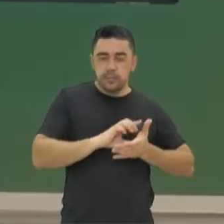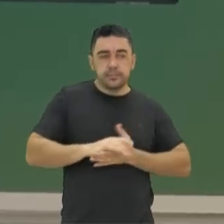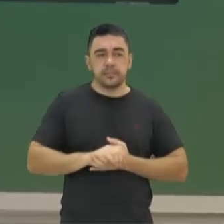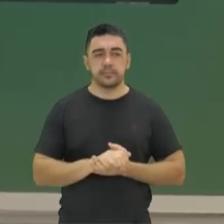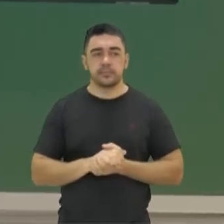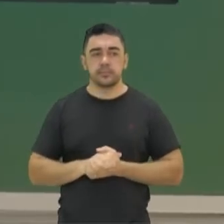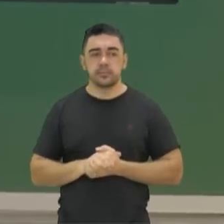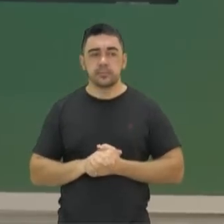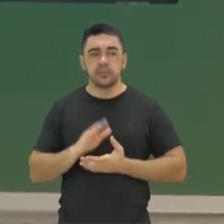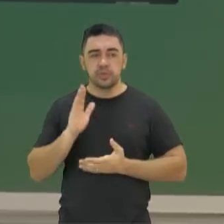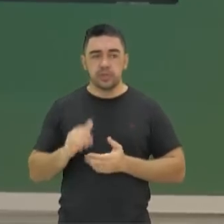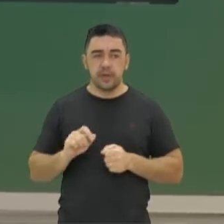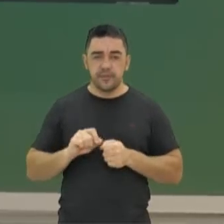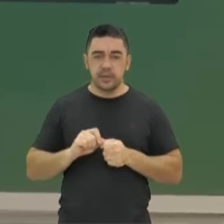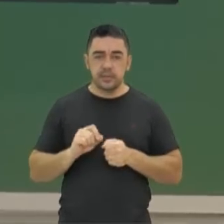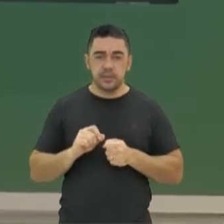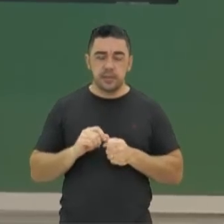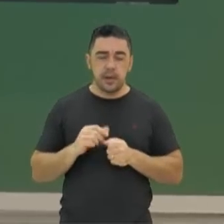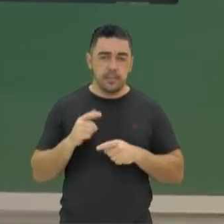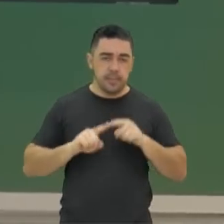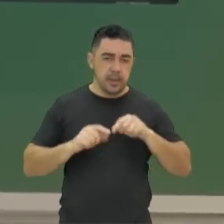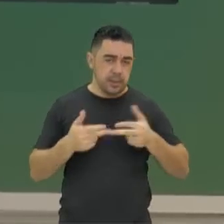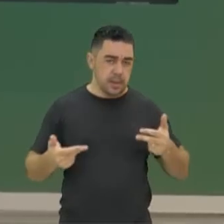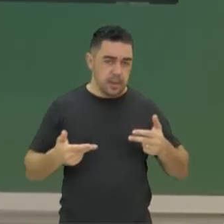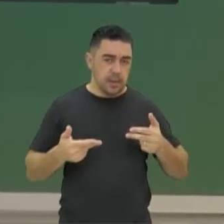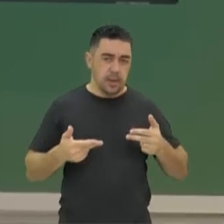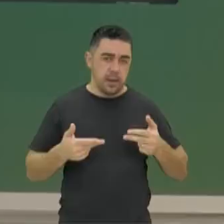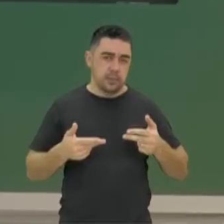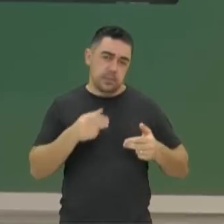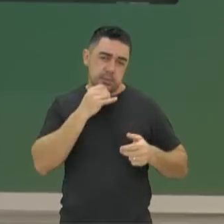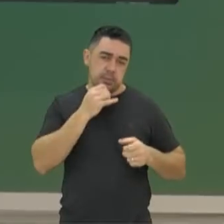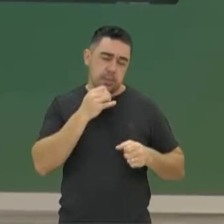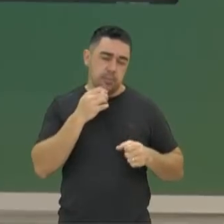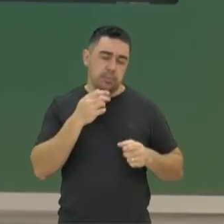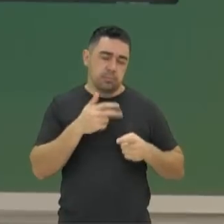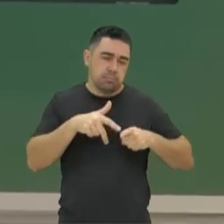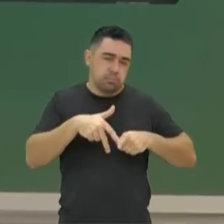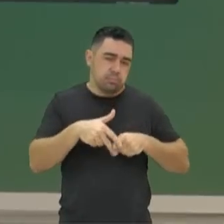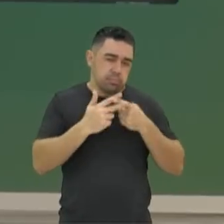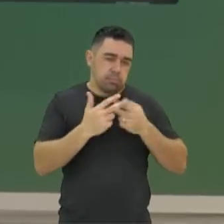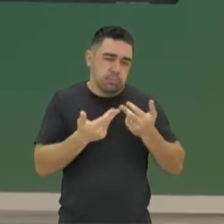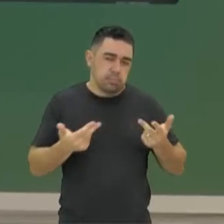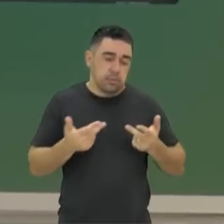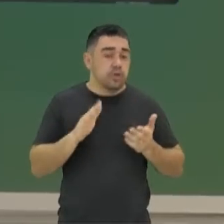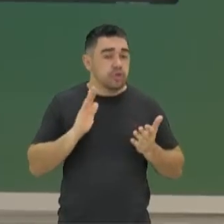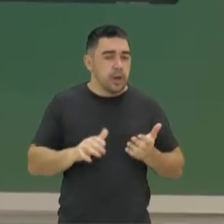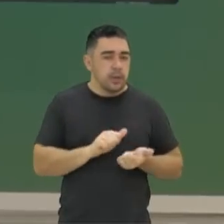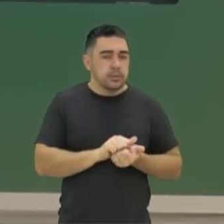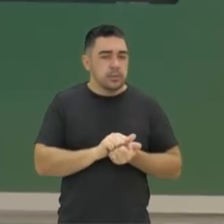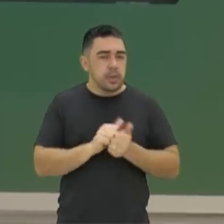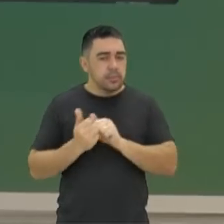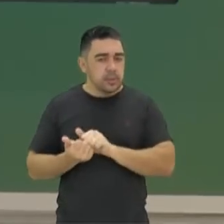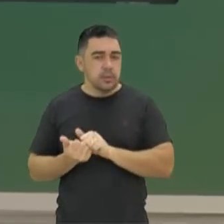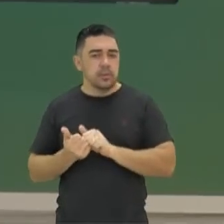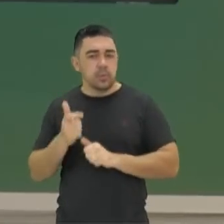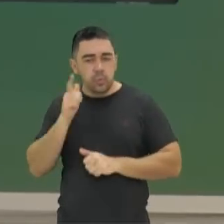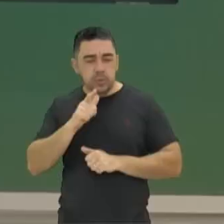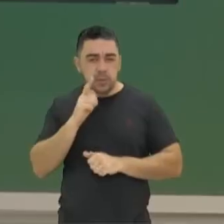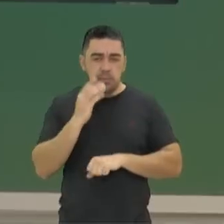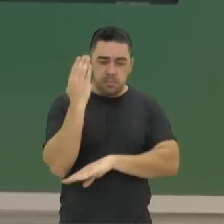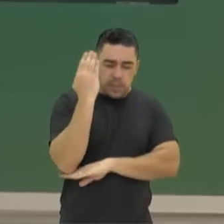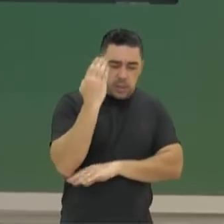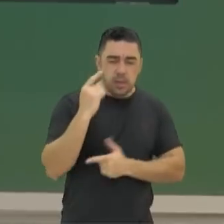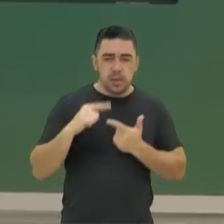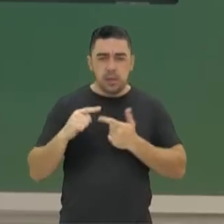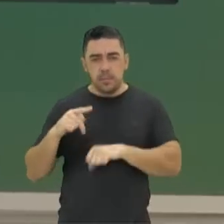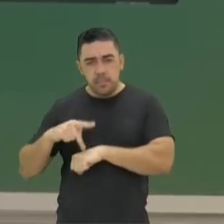Australopithecus, já fabricava ferramentas. Olha que bacana, né? Então ele já estava ali se adaptando à vida ali dele, usando ferramentas que ele tinha ali perto